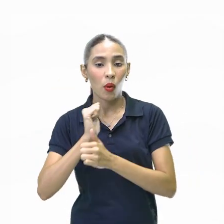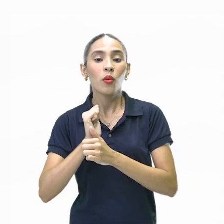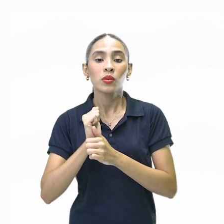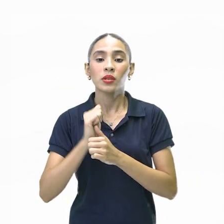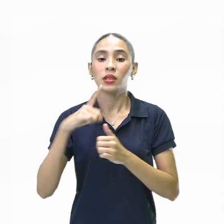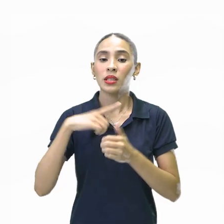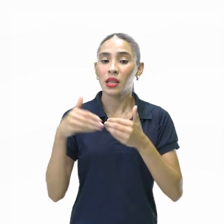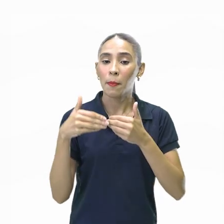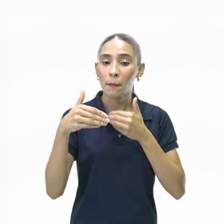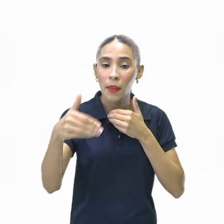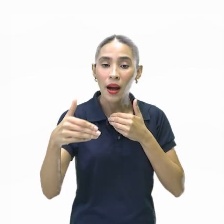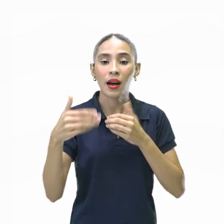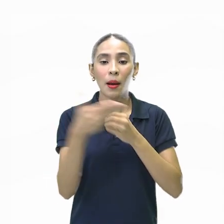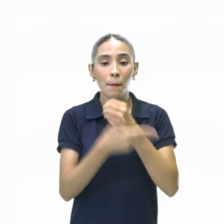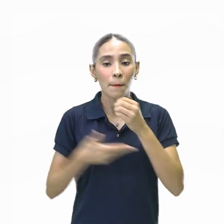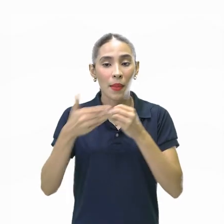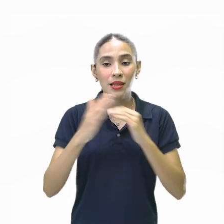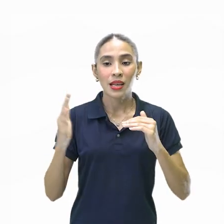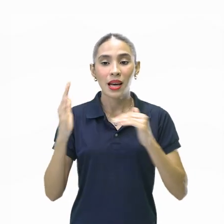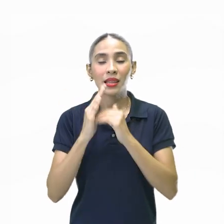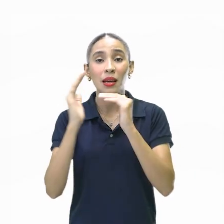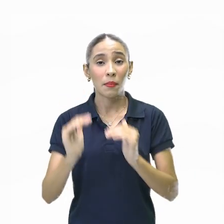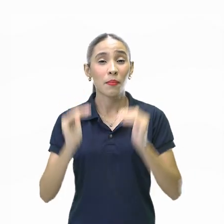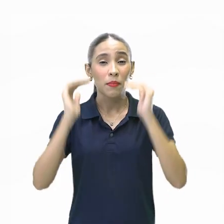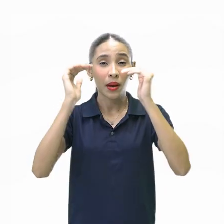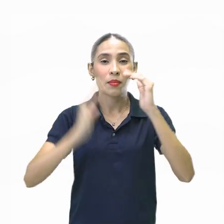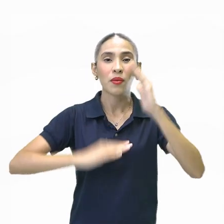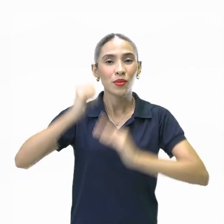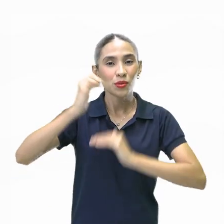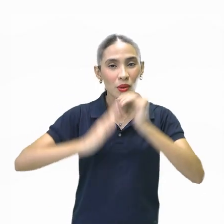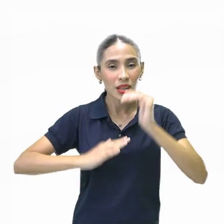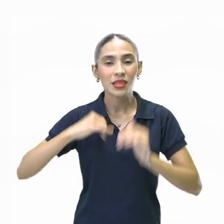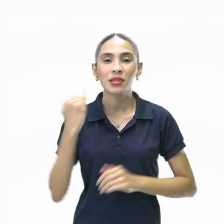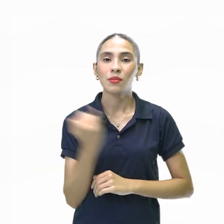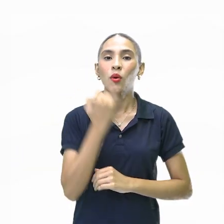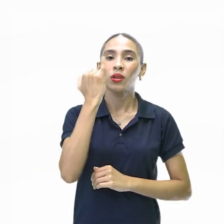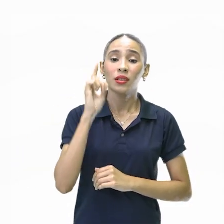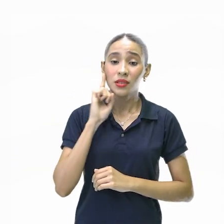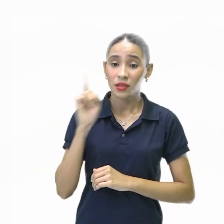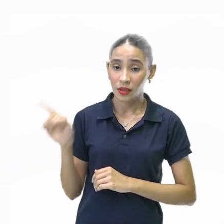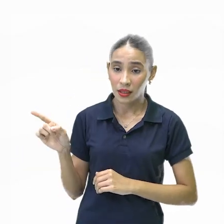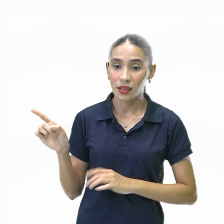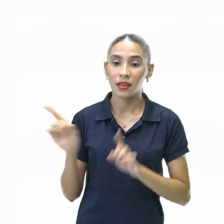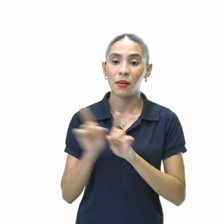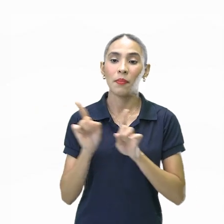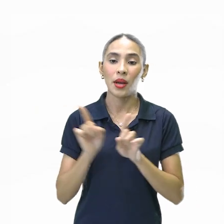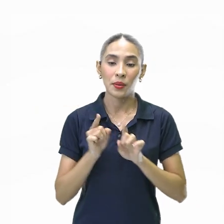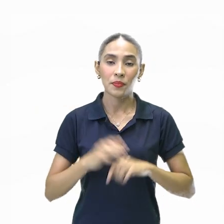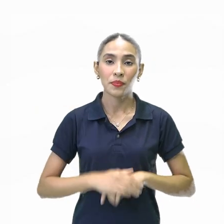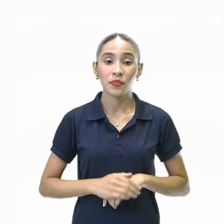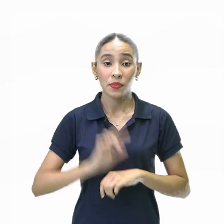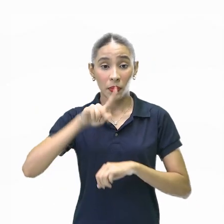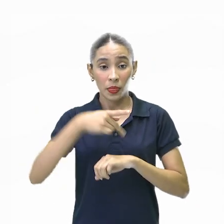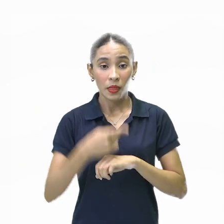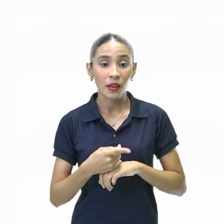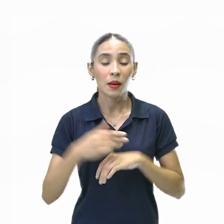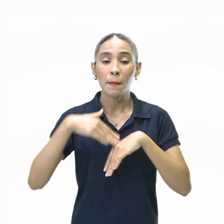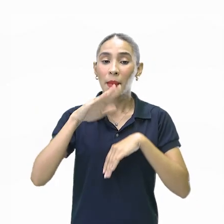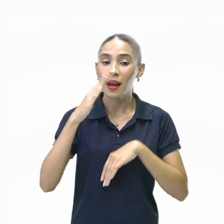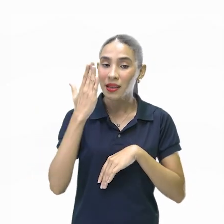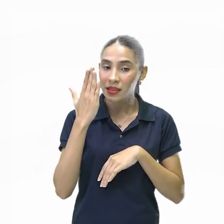a base até o nível profissional, isso é super importante. E, por último, e também muito